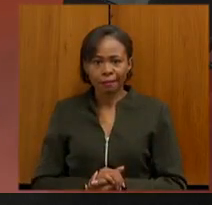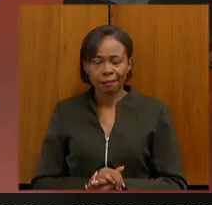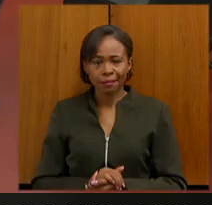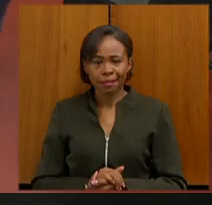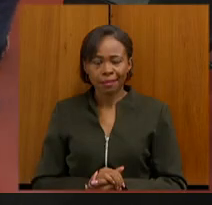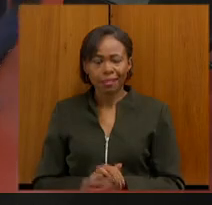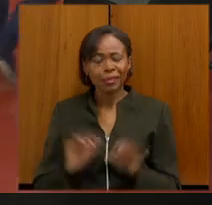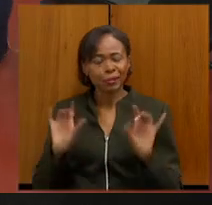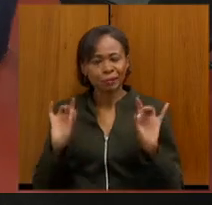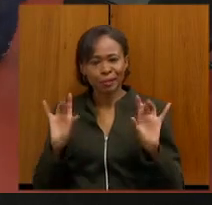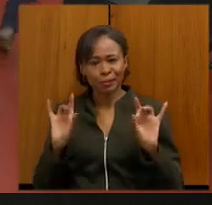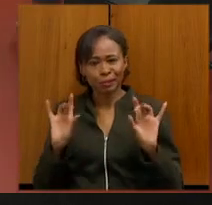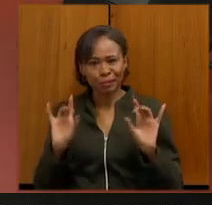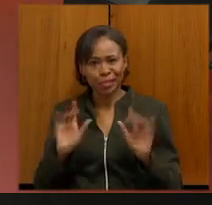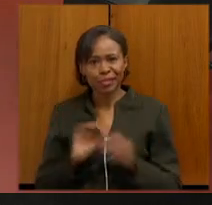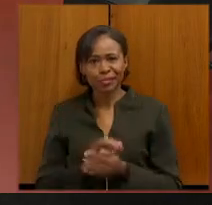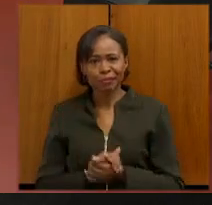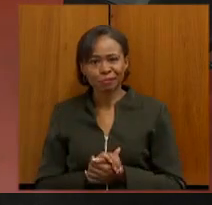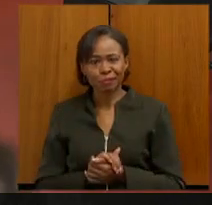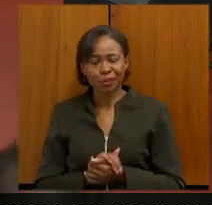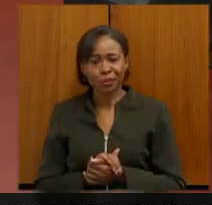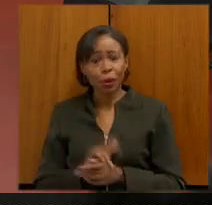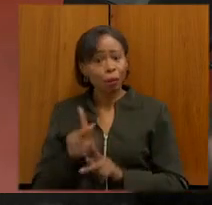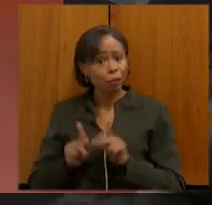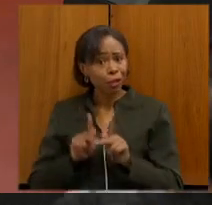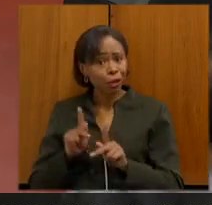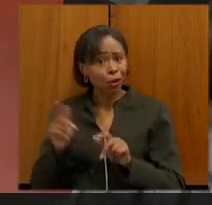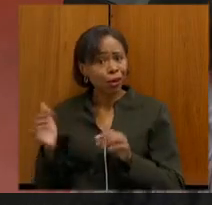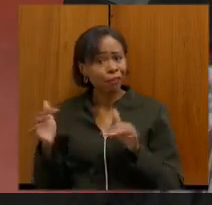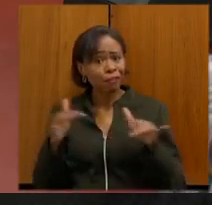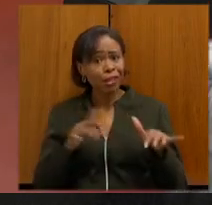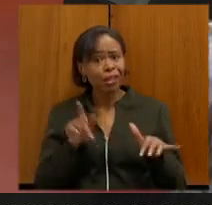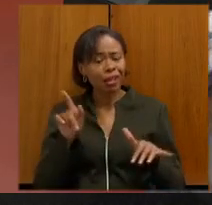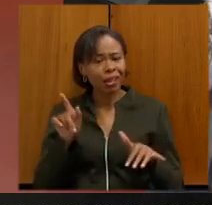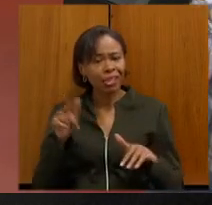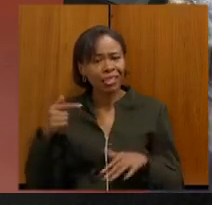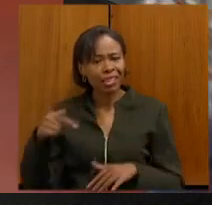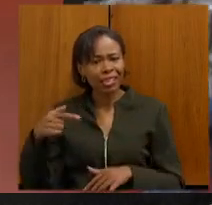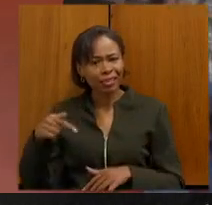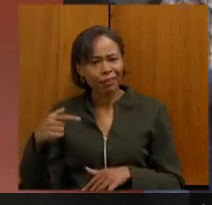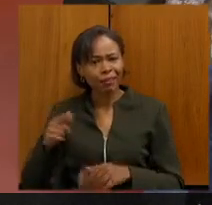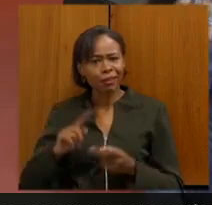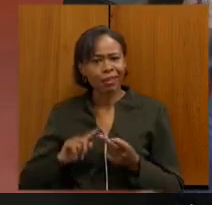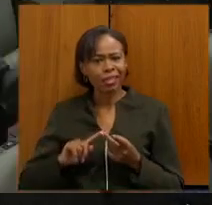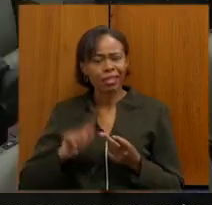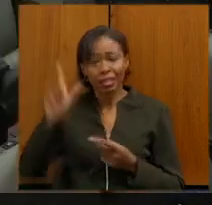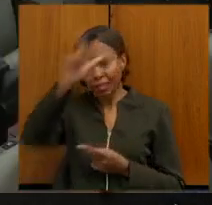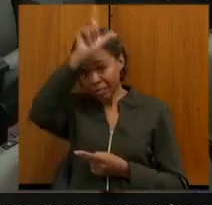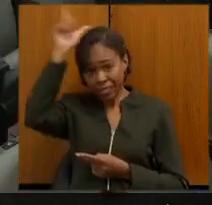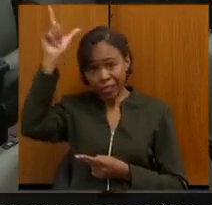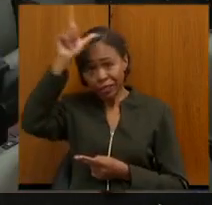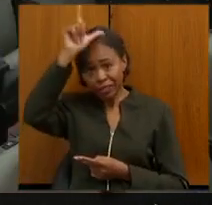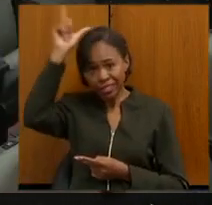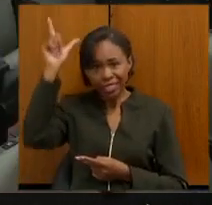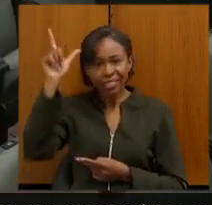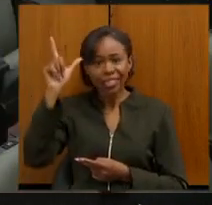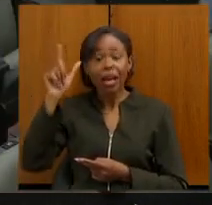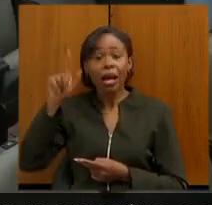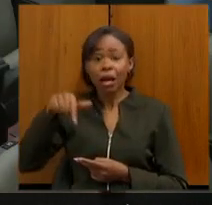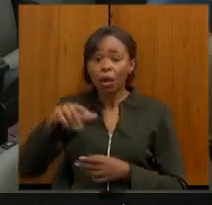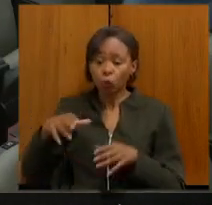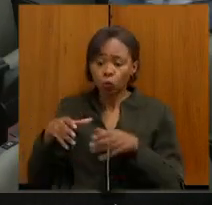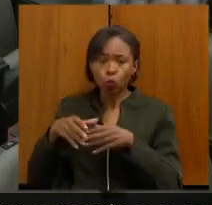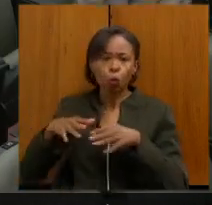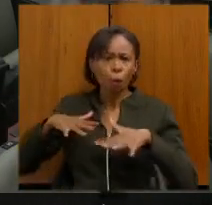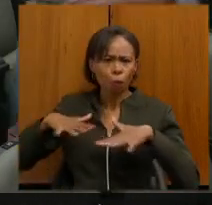especial ou que veio de Sete Lagoas de Santa Luzia os movimentos que lutam